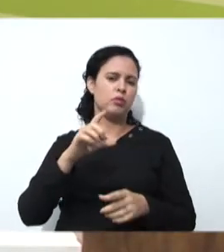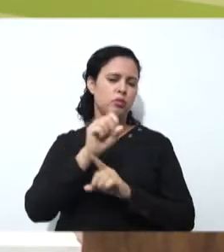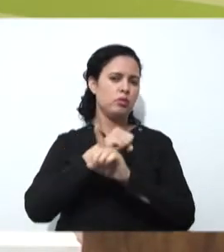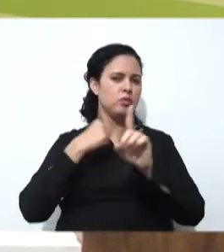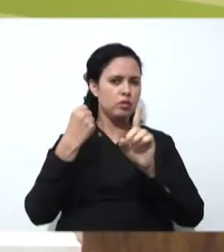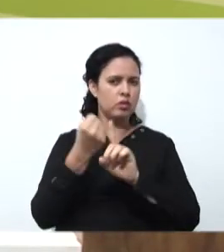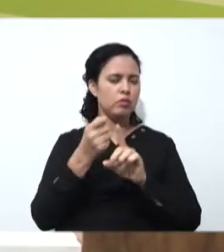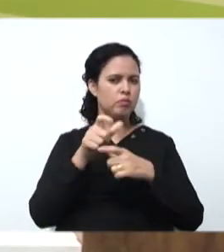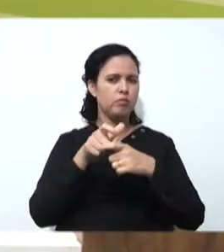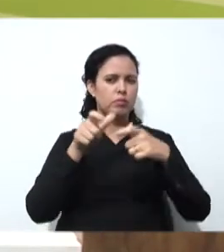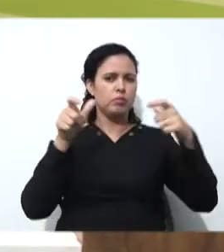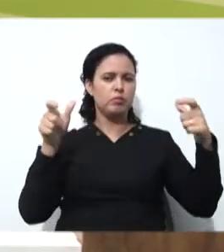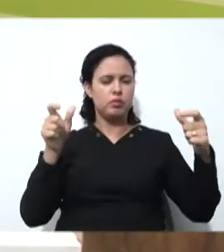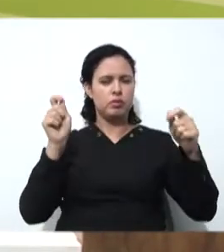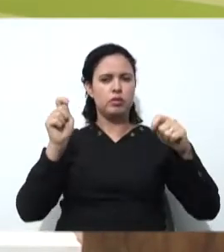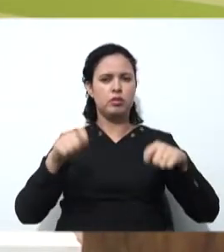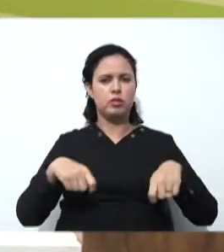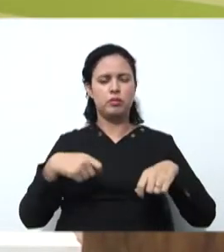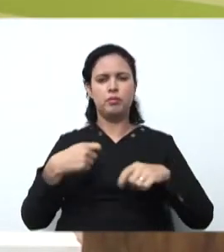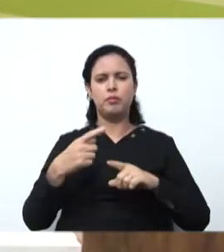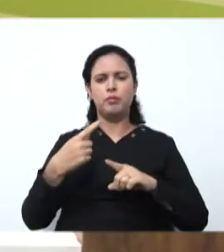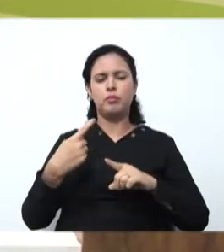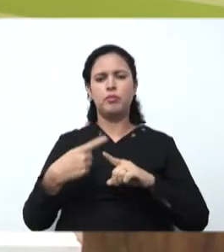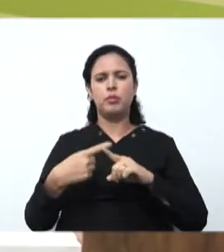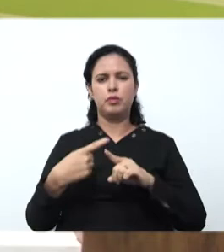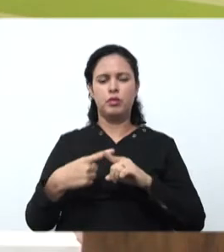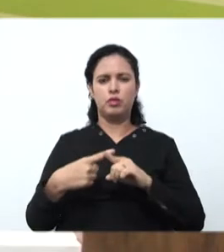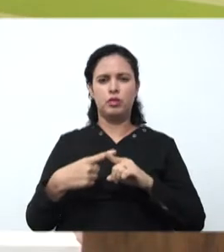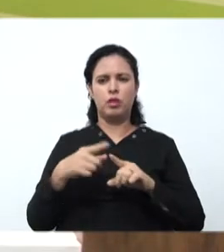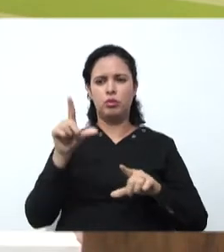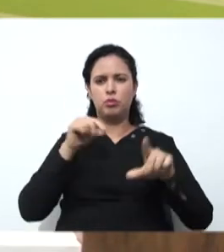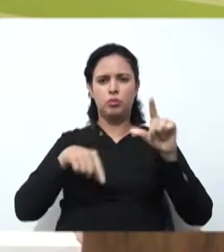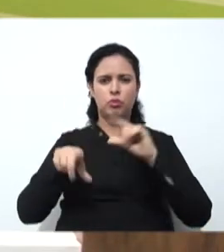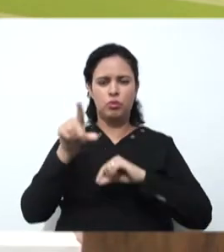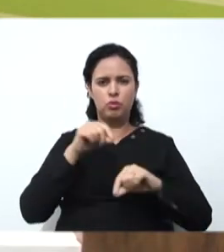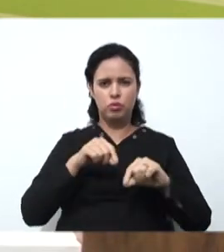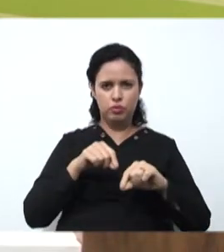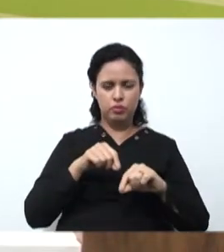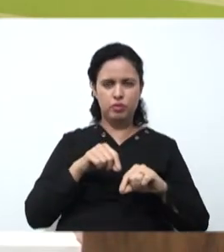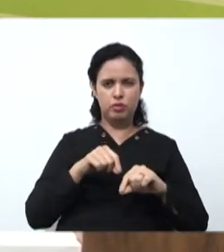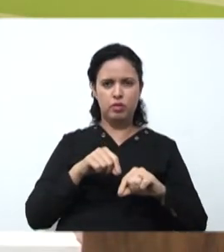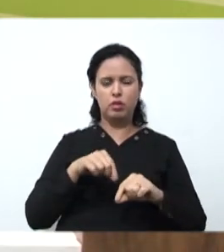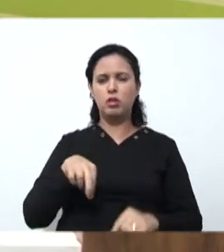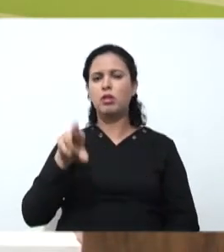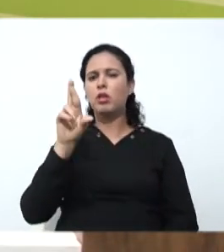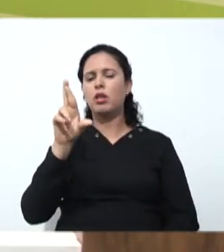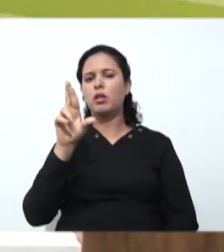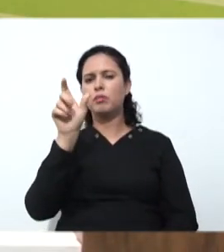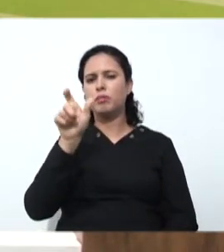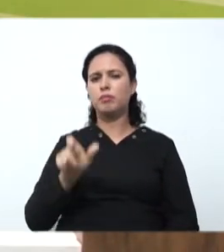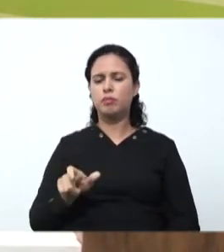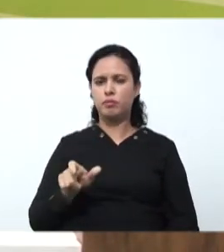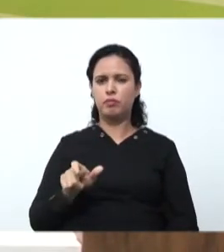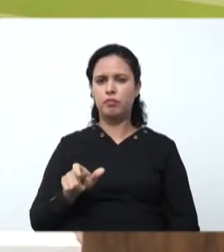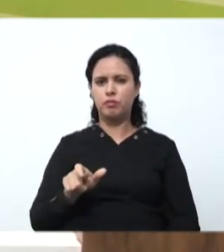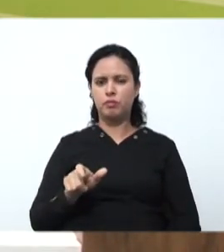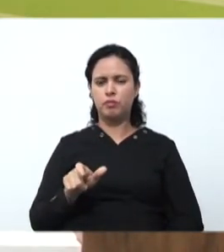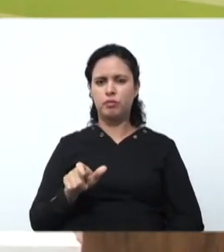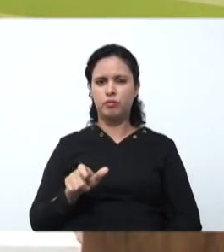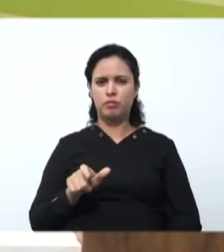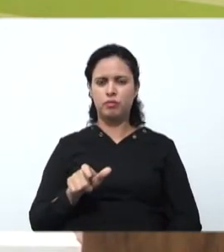bastante abrangente, não é? Porque ele não escolhe muito quem vai ser beneficiado. Na